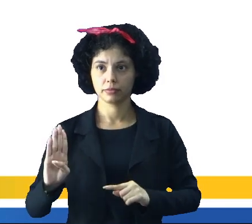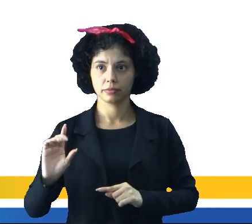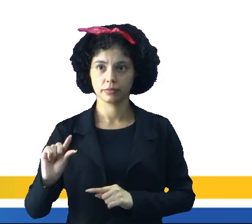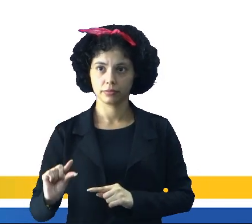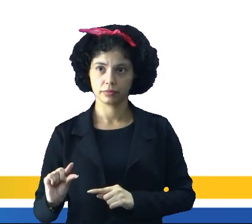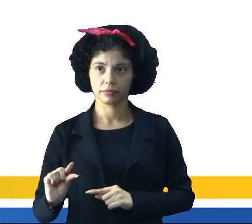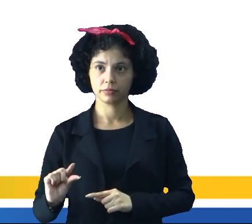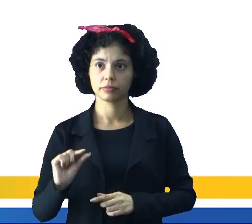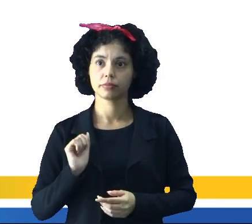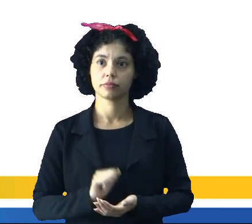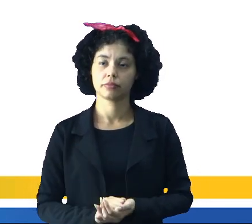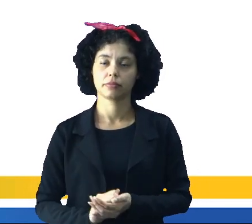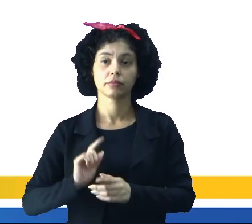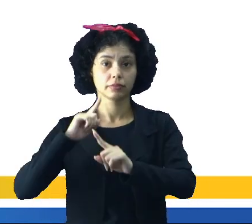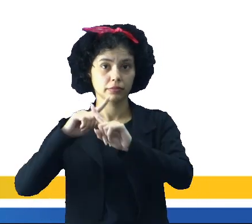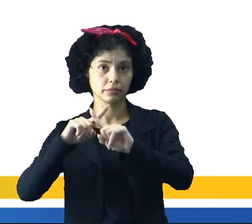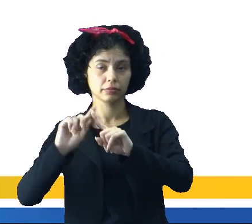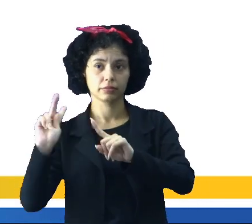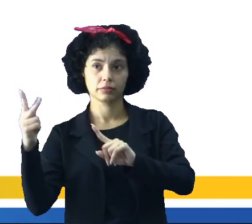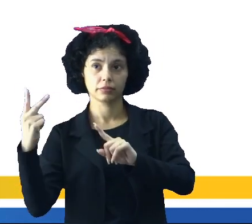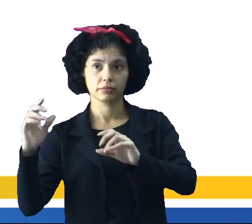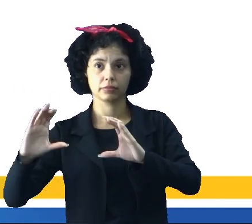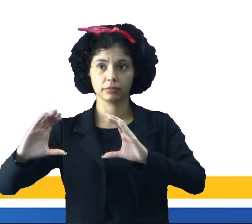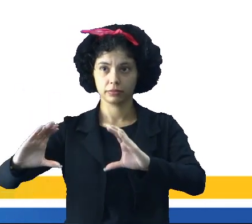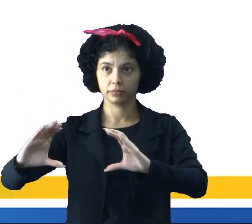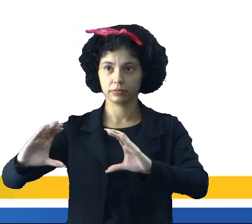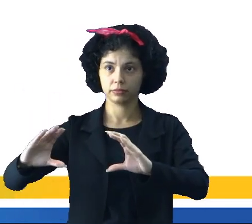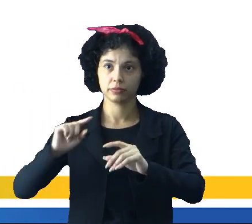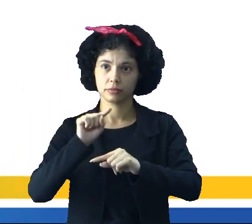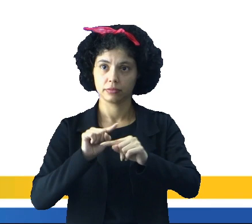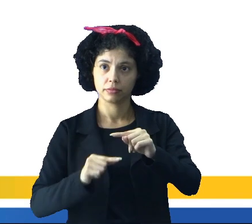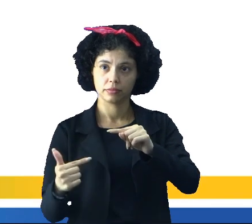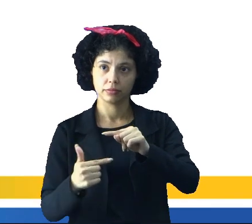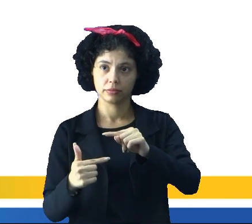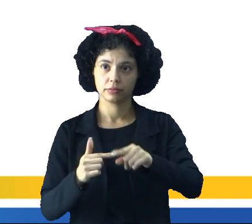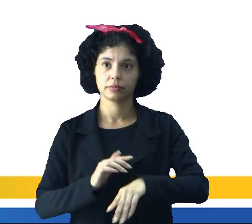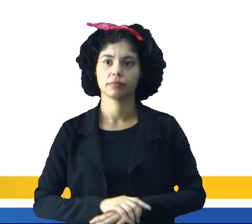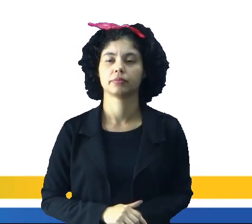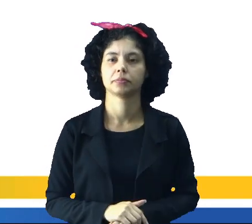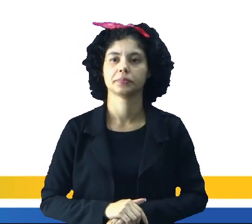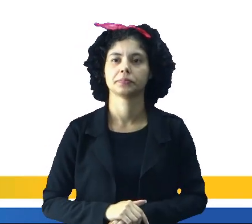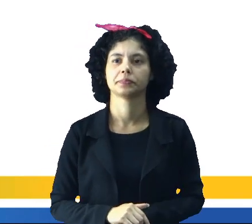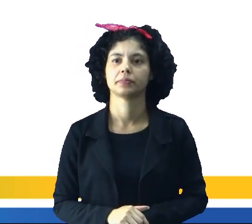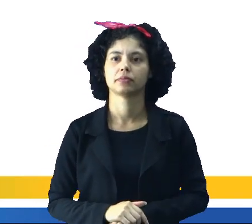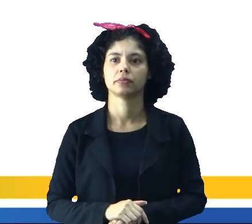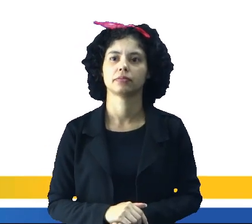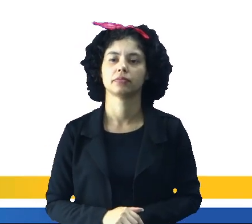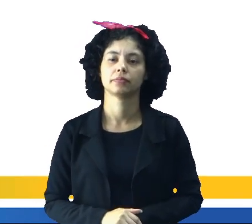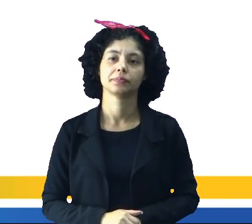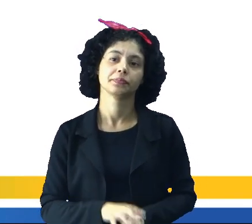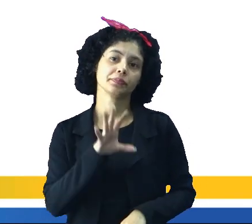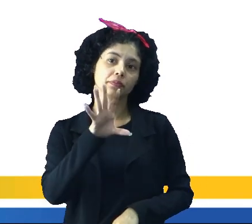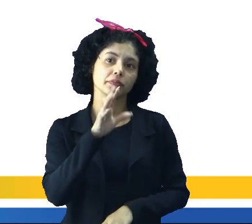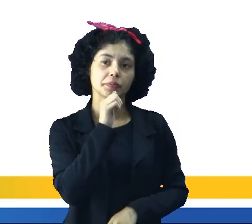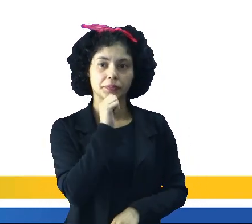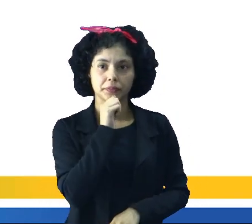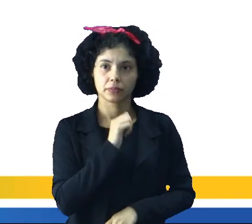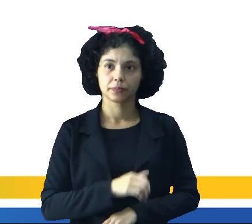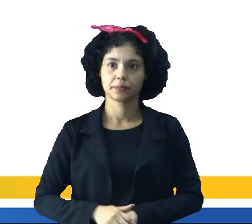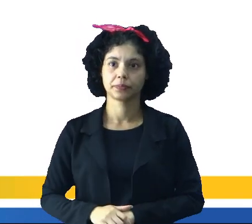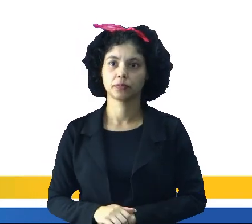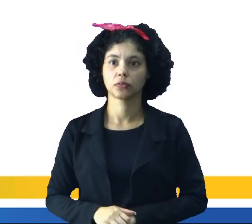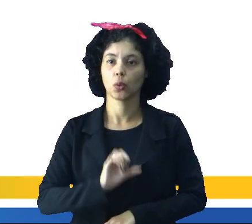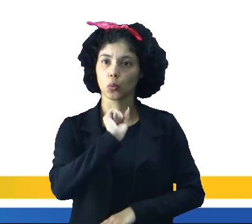o Bzão mais o Bzinho vezes a altura, dividido para 2. Logo aí nós vamos